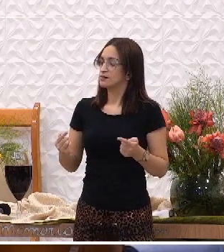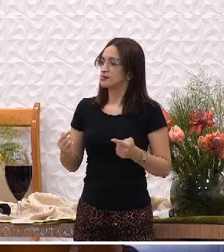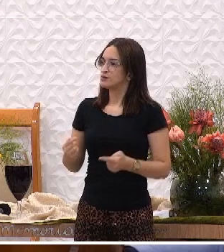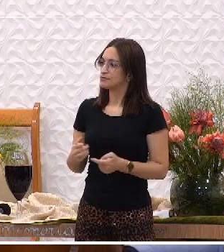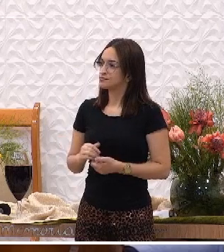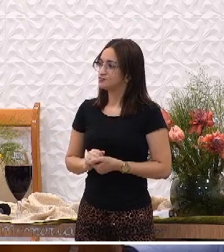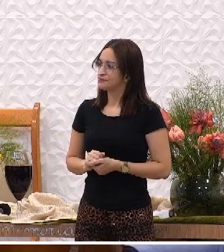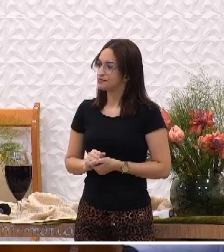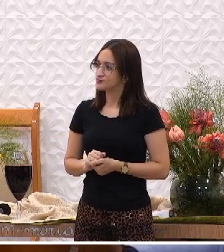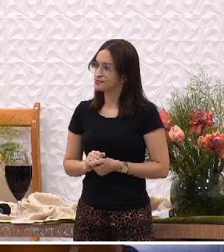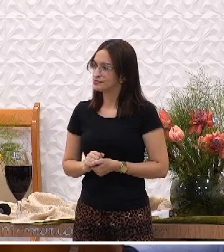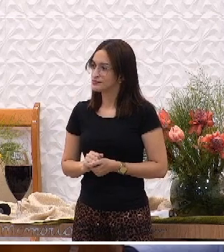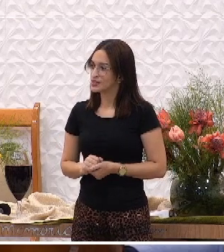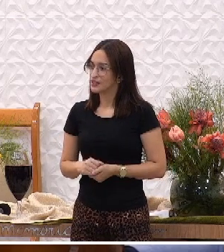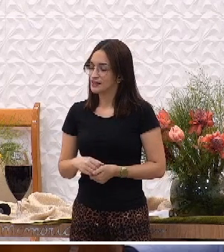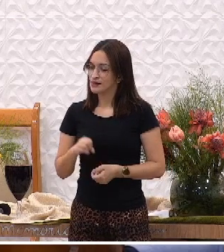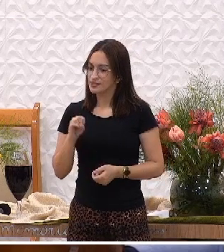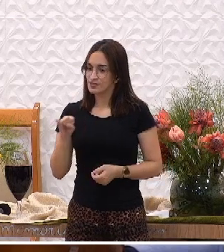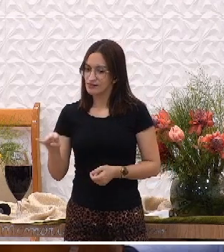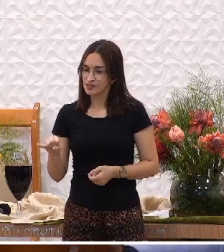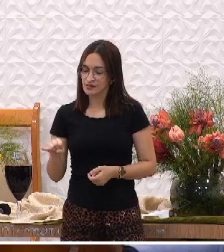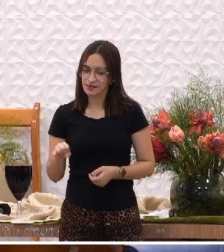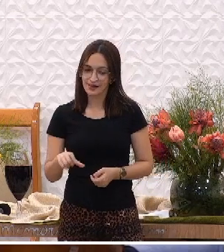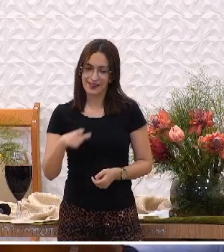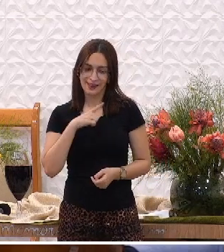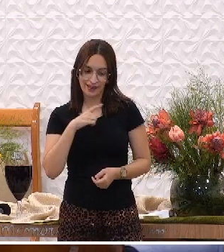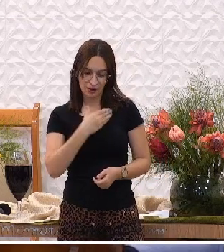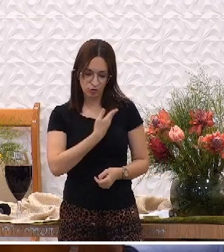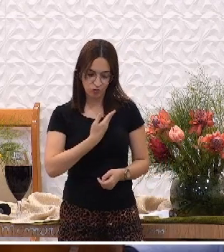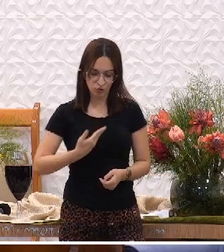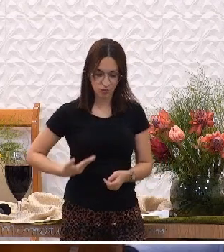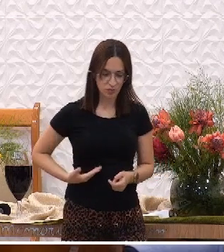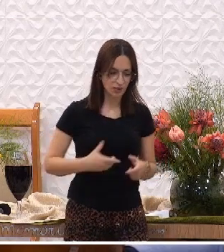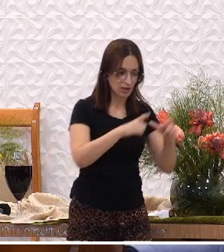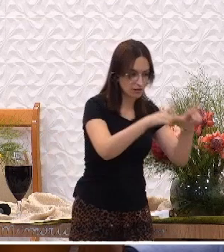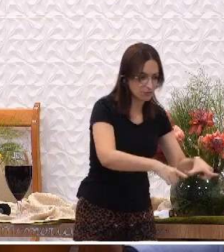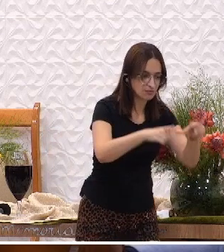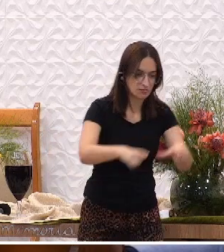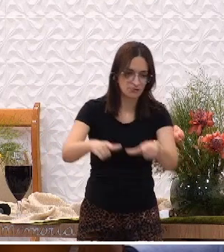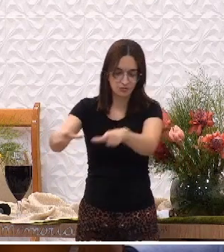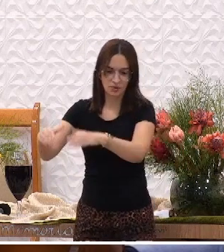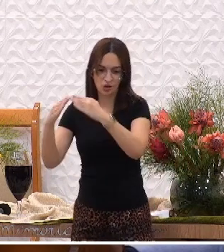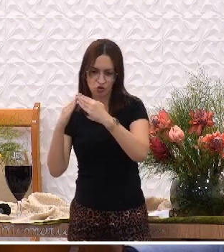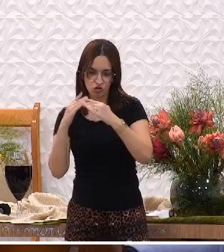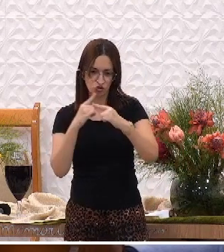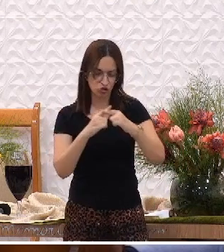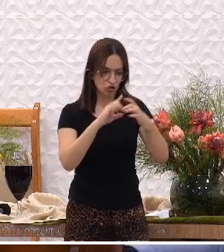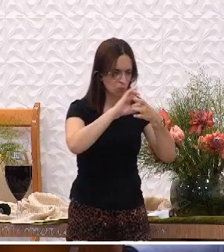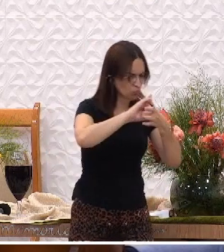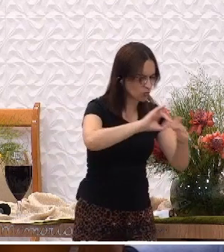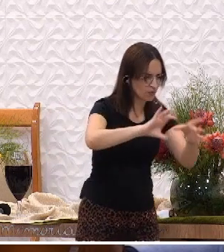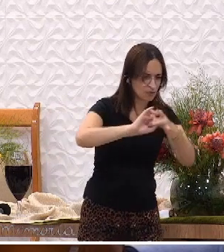governo congregacional, que as igrejas são totalmente independentes, às vezes acaba que, por